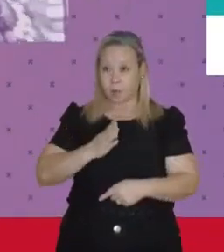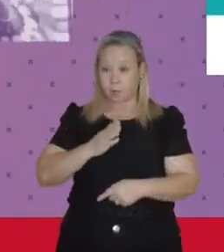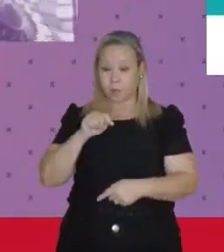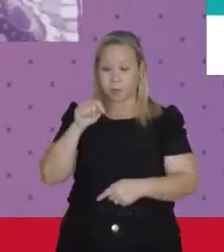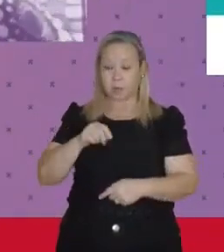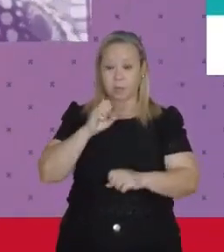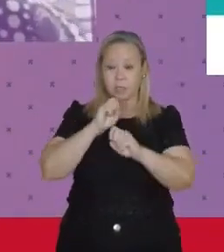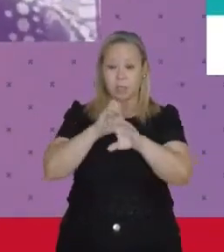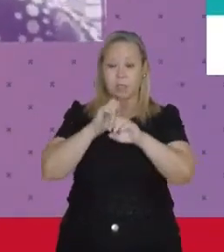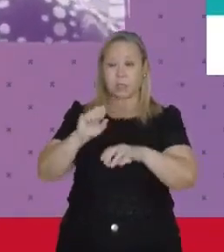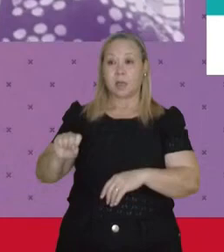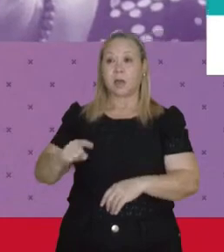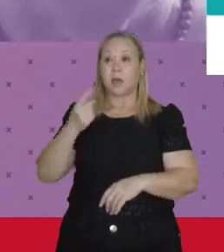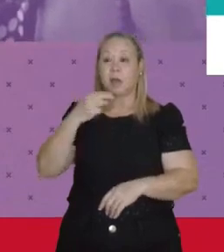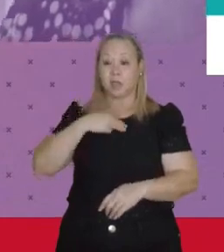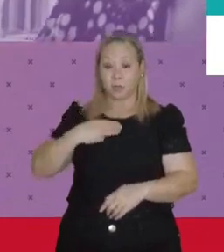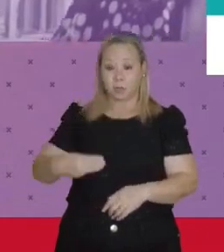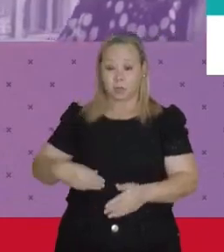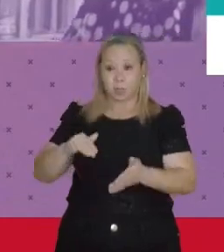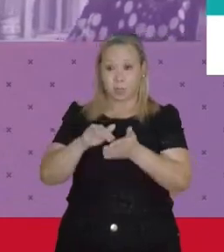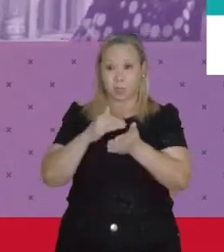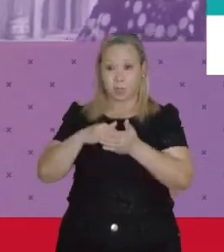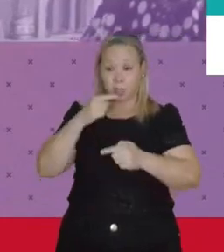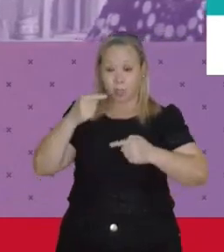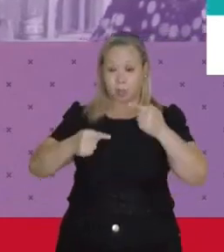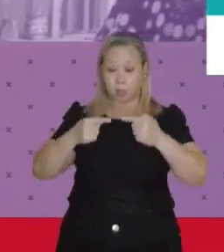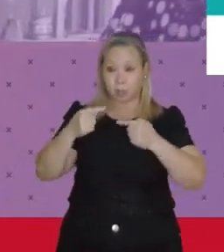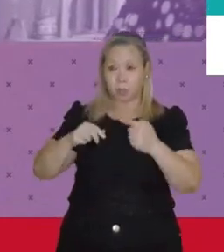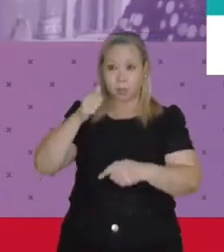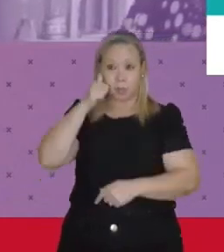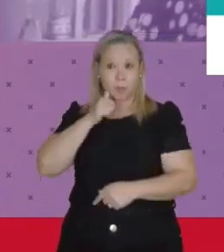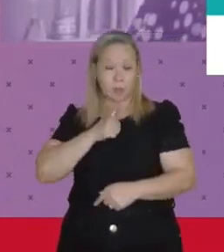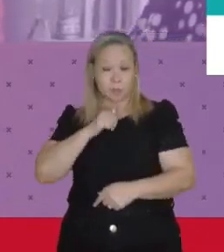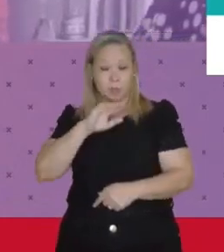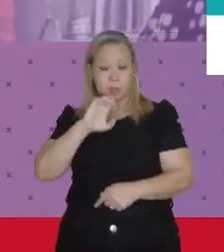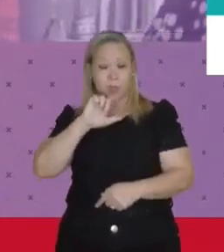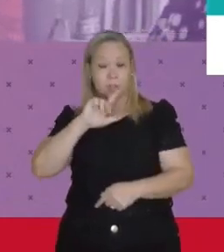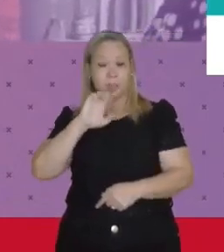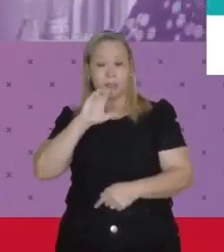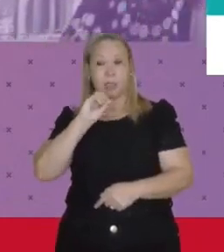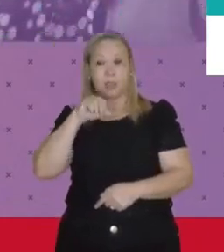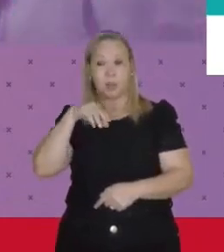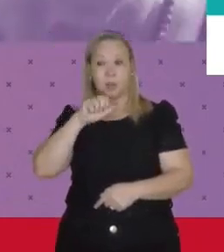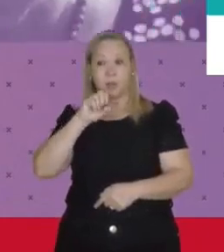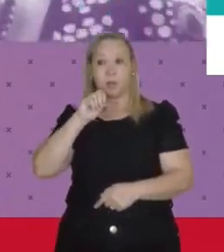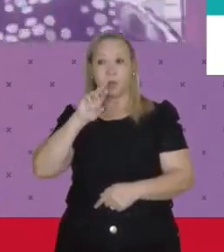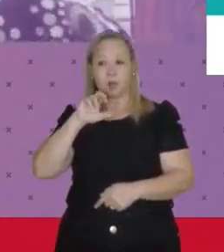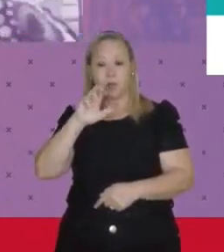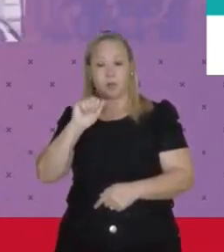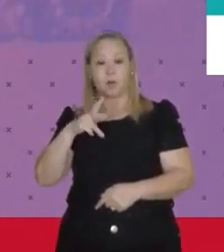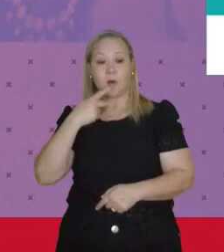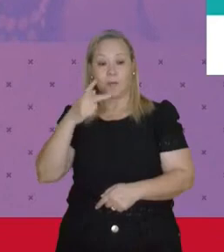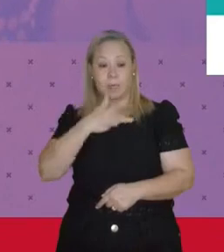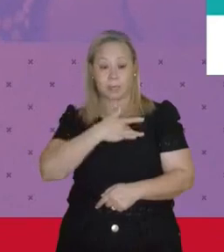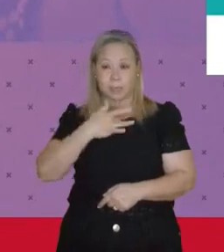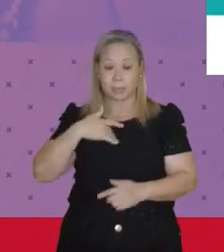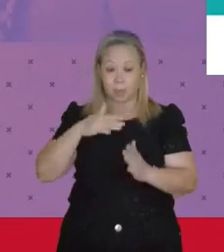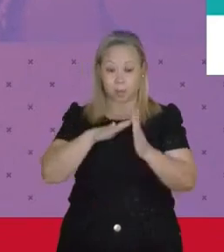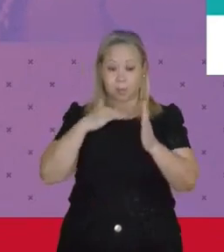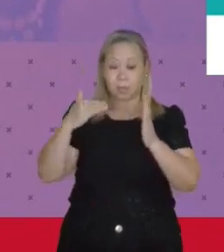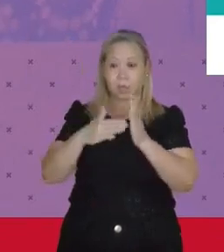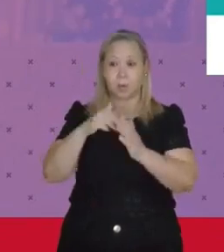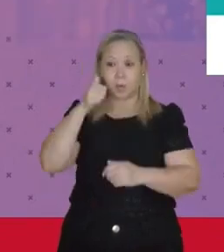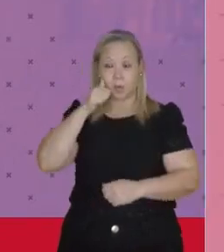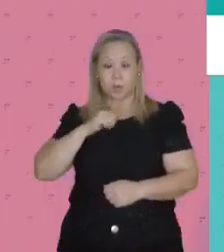Nessa aula, a ex-ministra da Secretaria de Política para as Mulheres, Eleonora Menicucci, fala sobre saúde integral para a mulher,